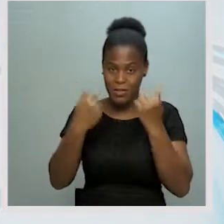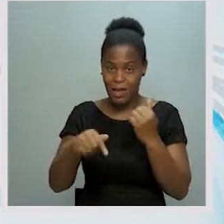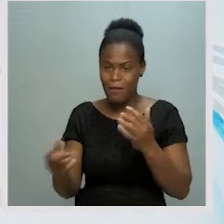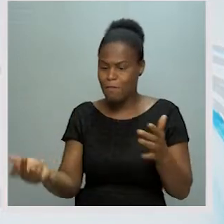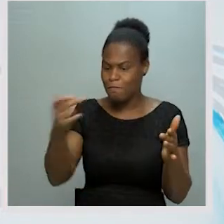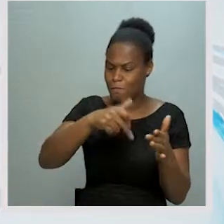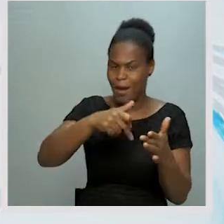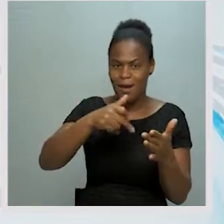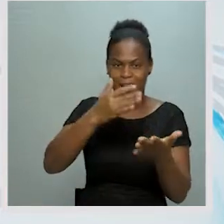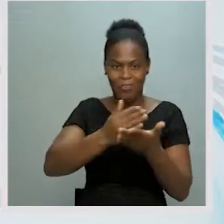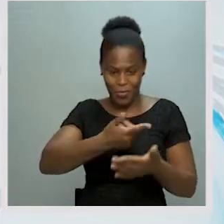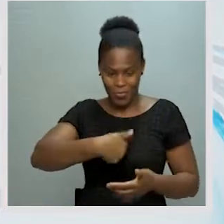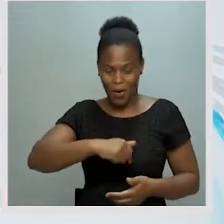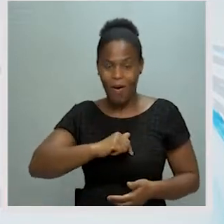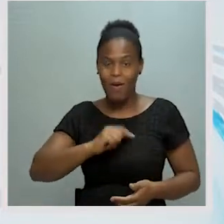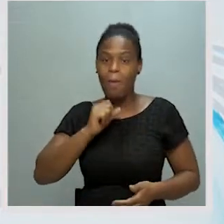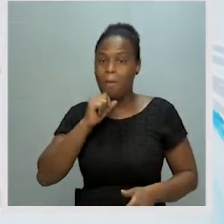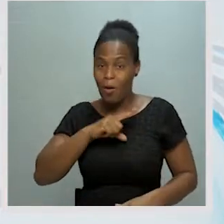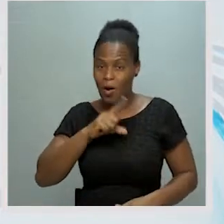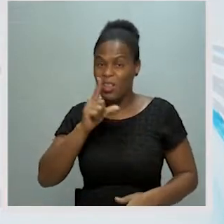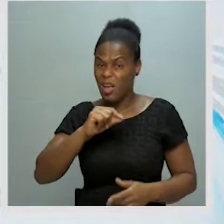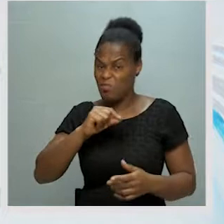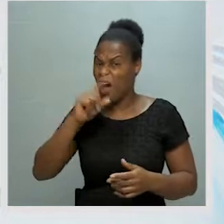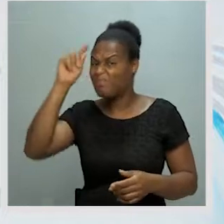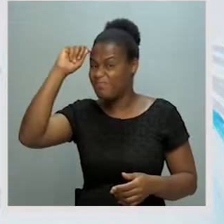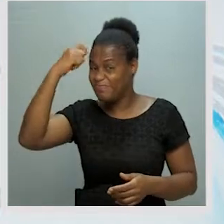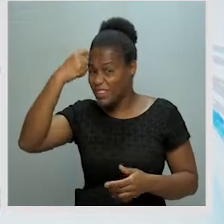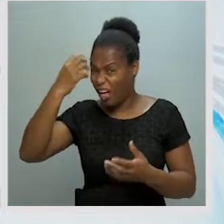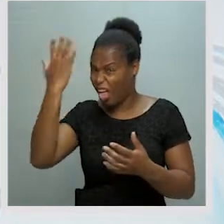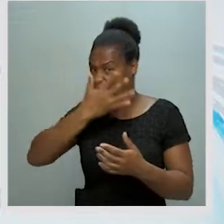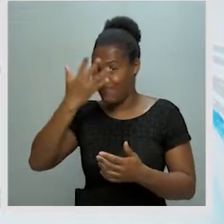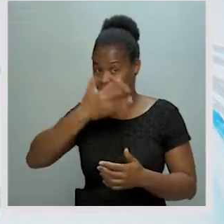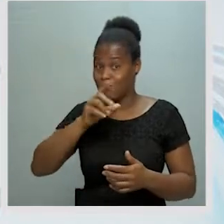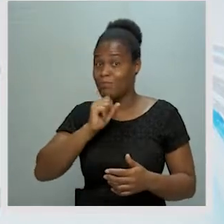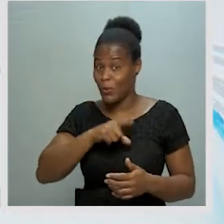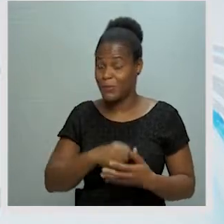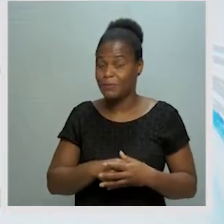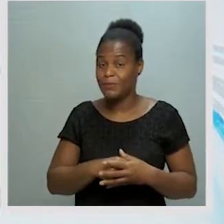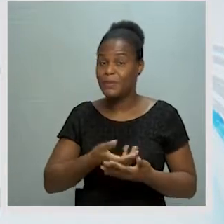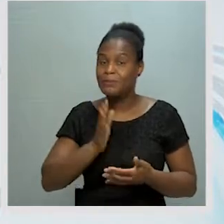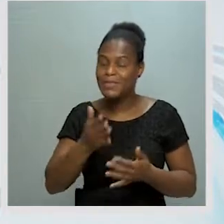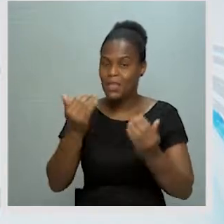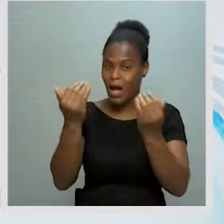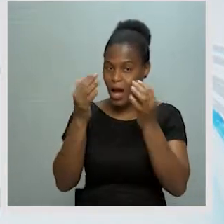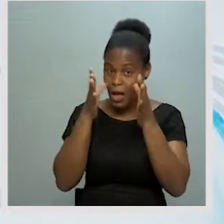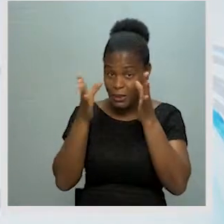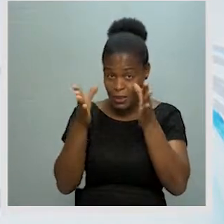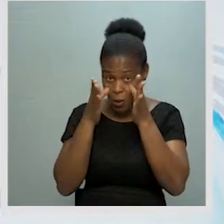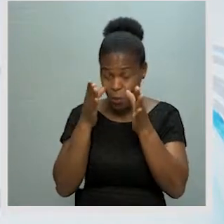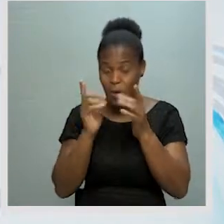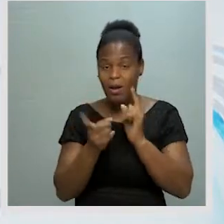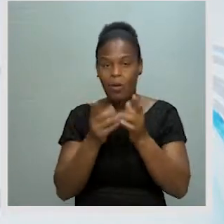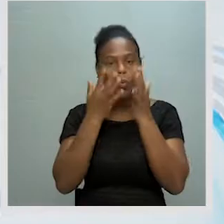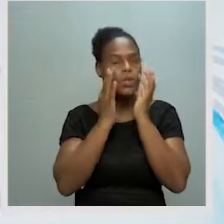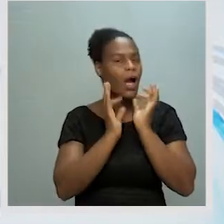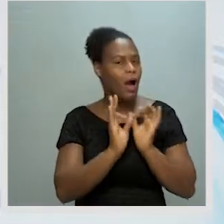vêm até nós poderão também atrapalhar. É bom termos em atenção que devemos